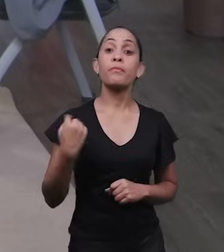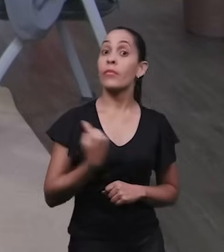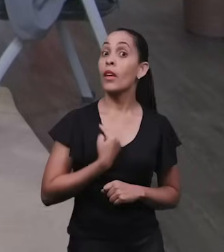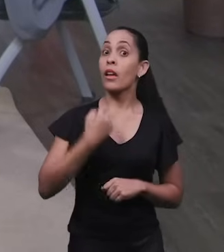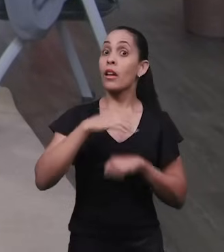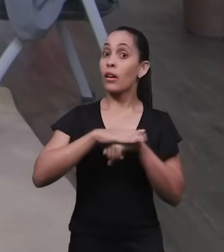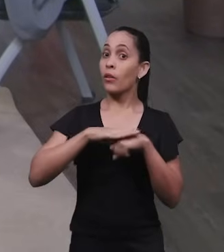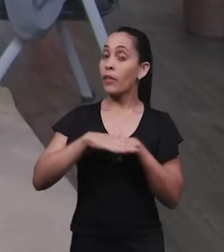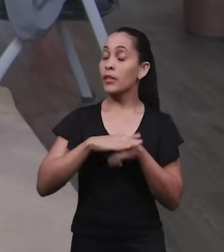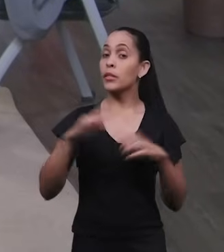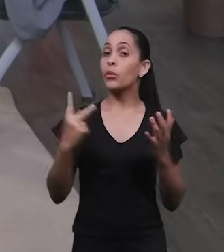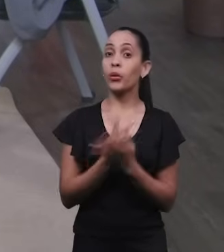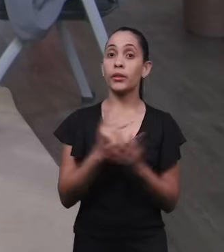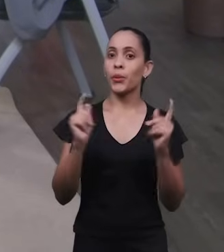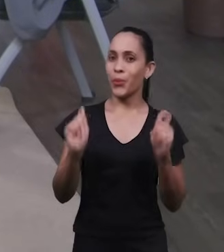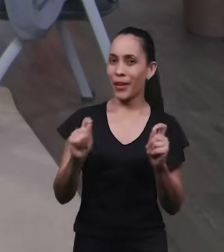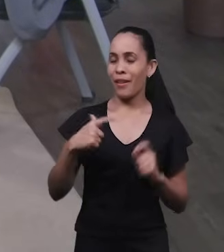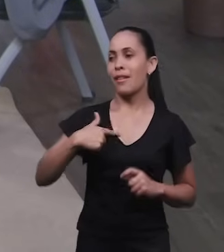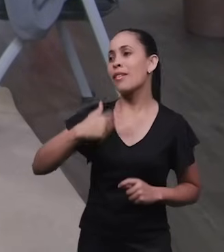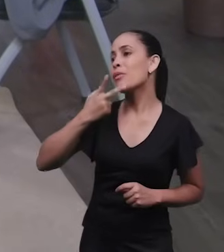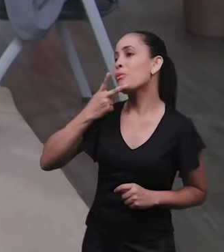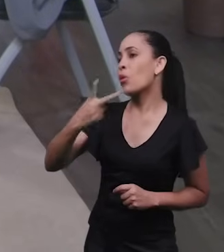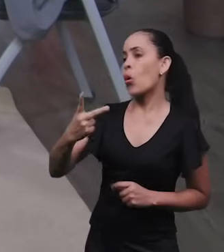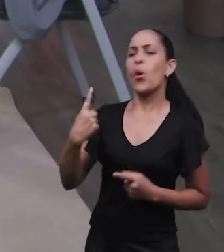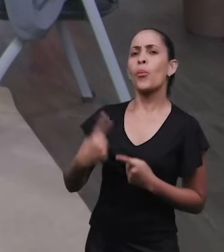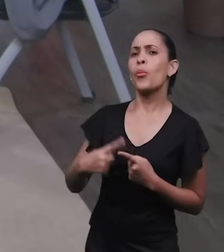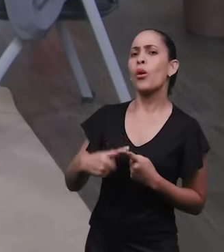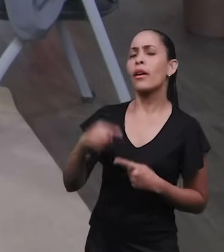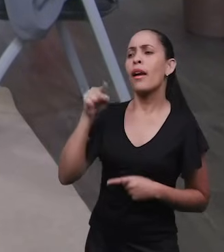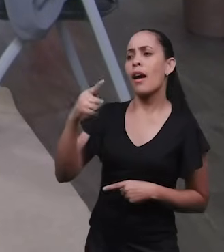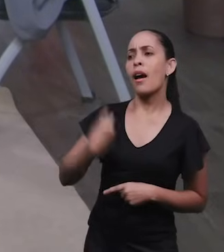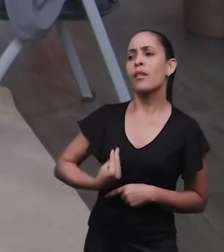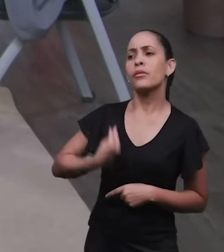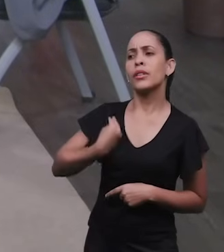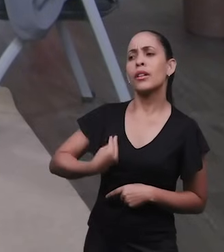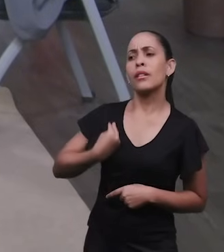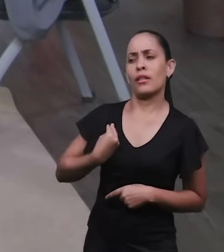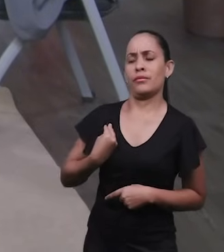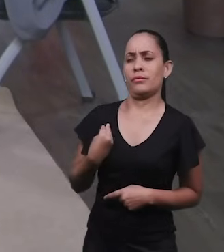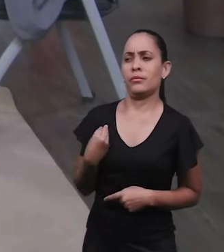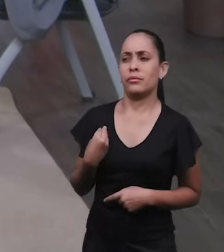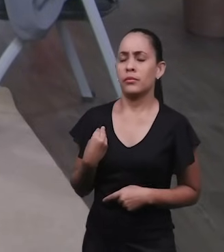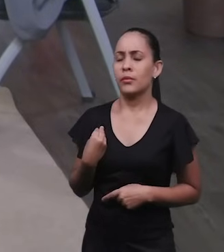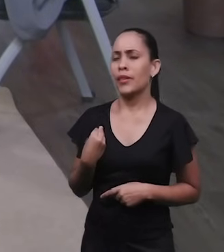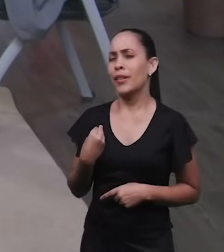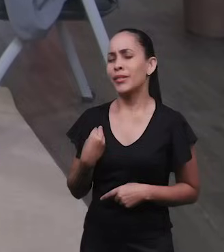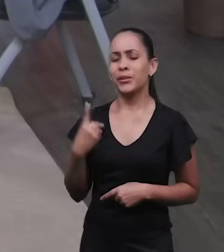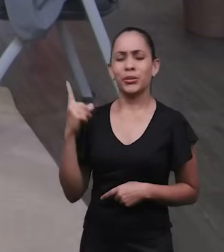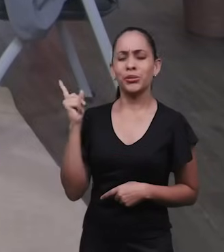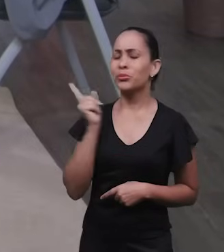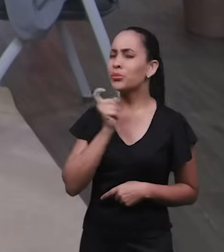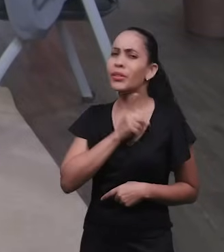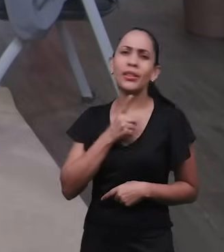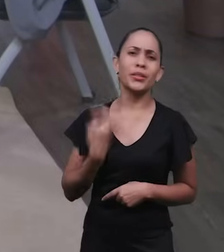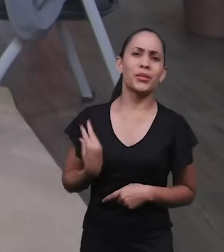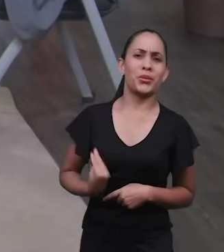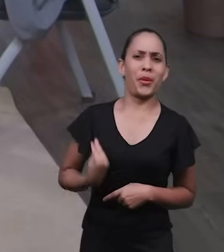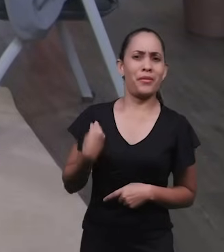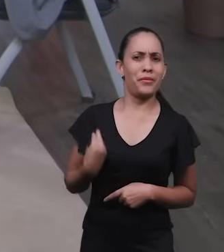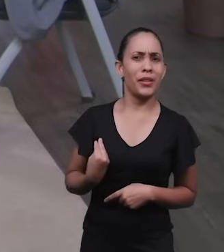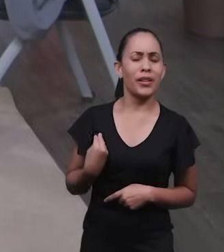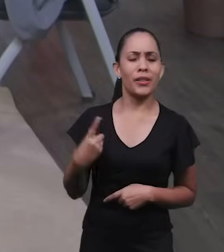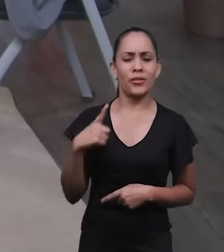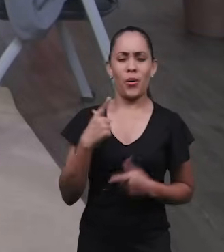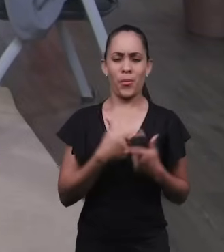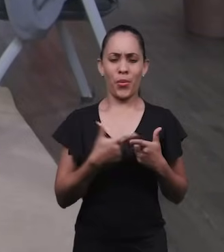sua alegação ele questionava por que a vida dele estava tão difícil.